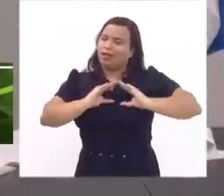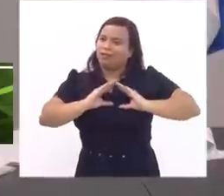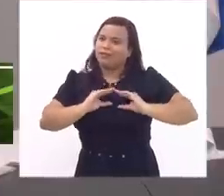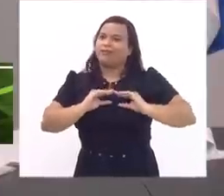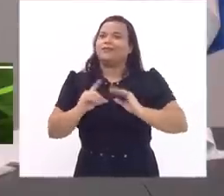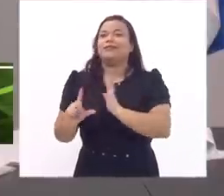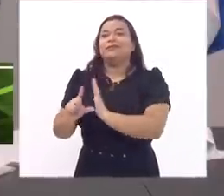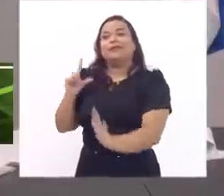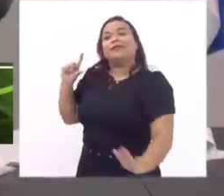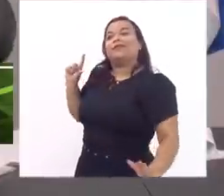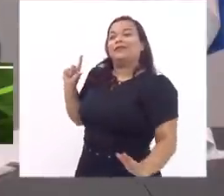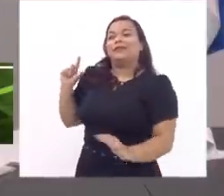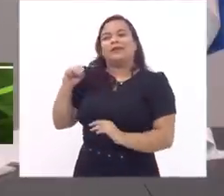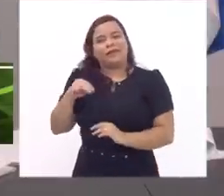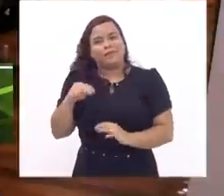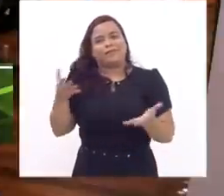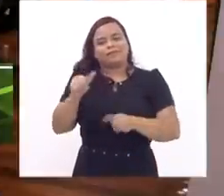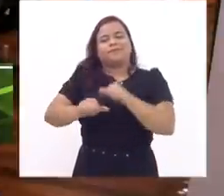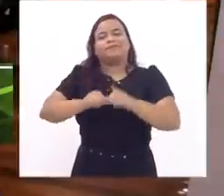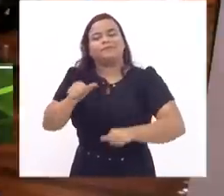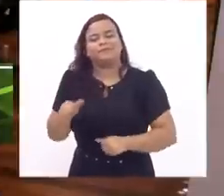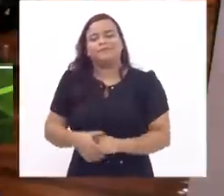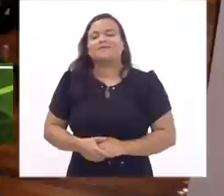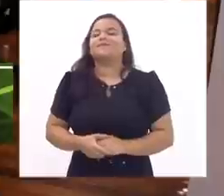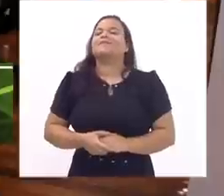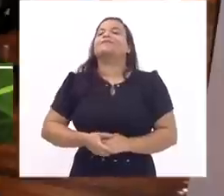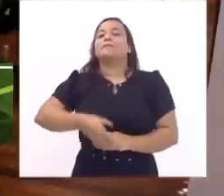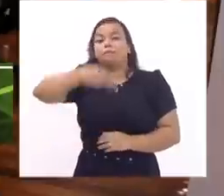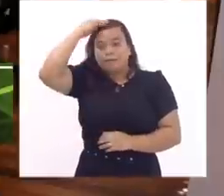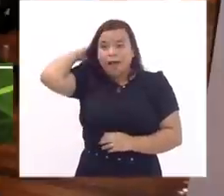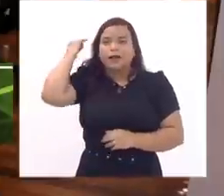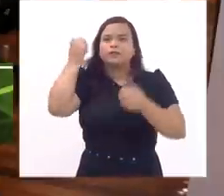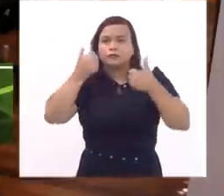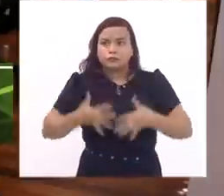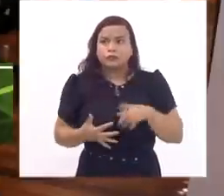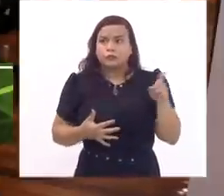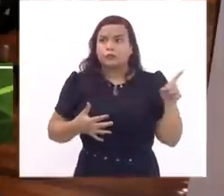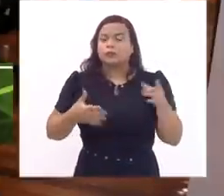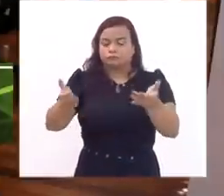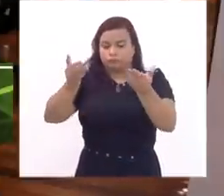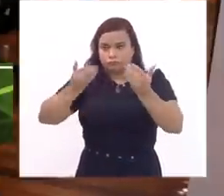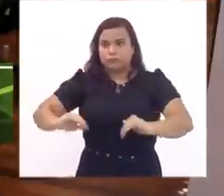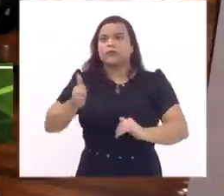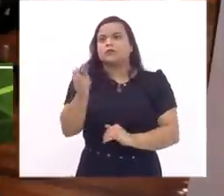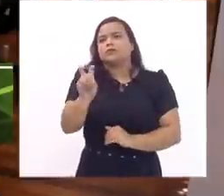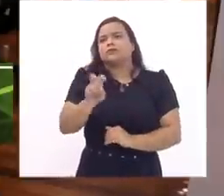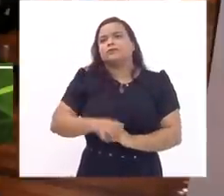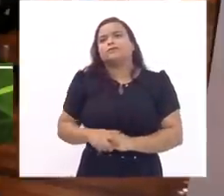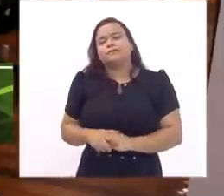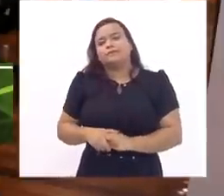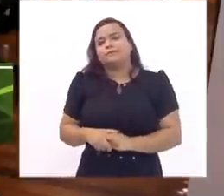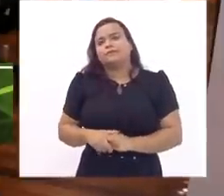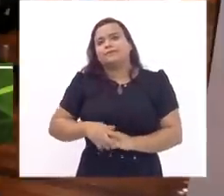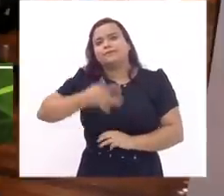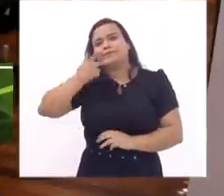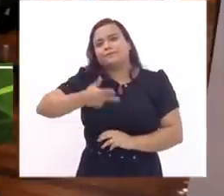Era M, agora é M/D. Vamos lá, Márcio. 15.